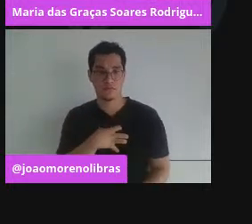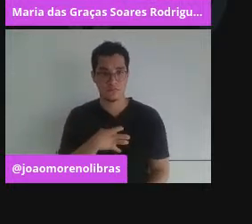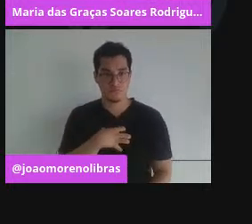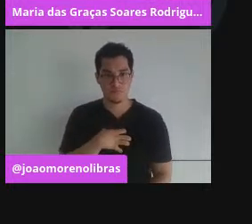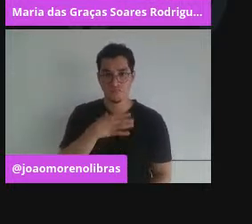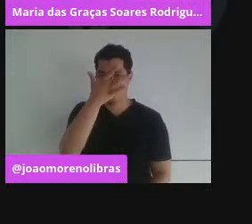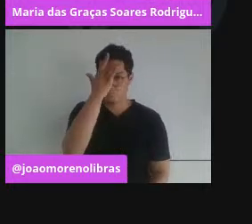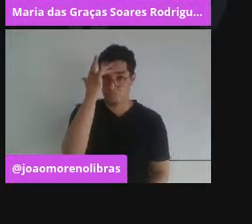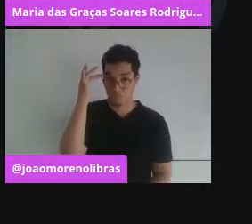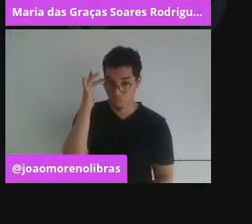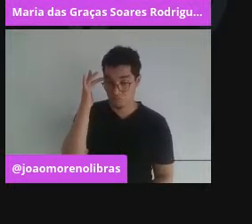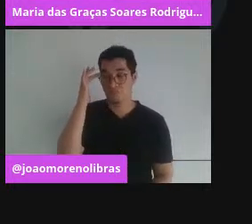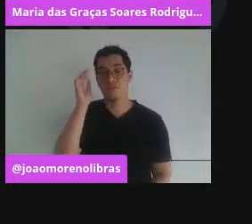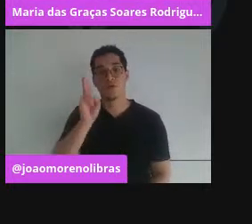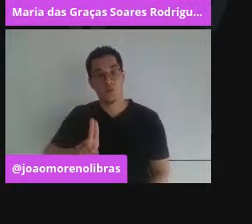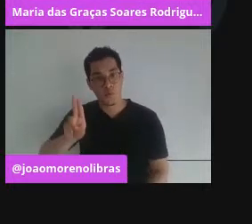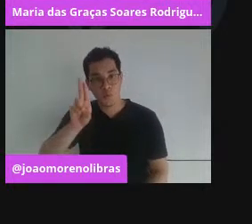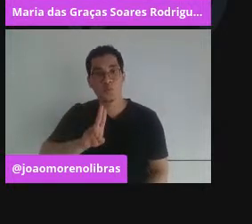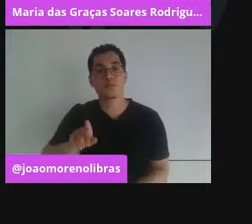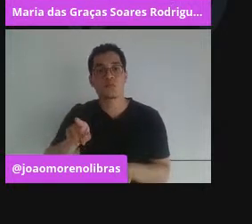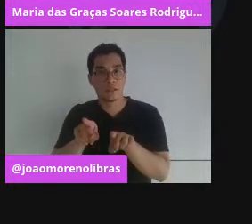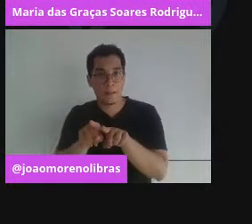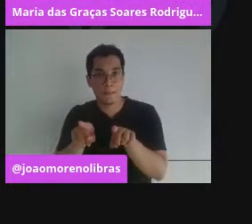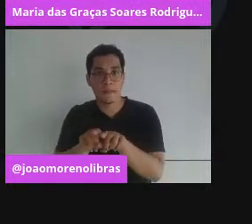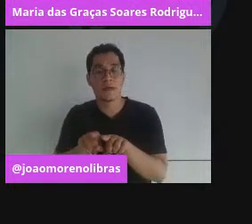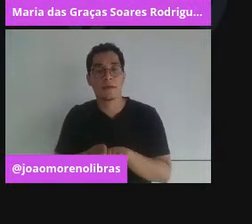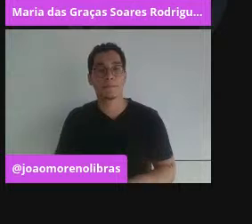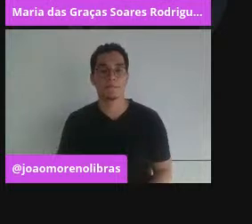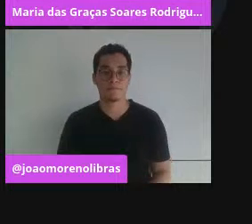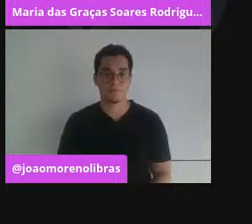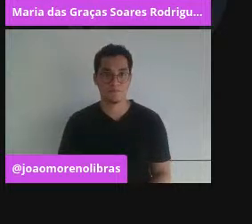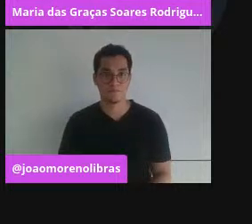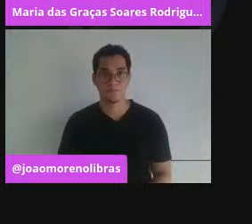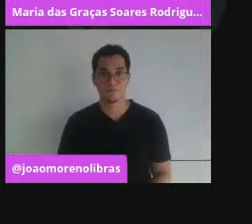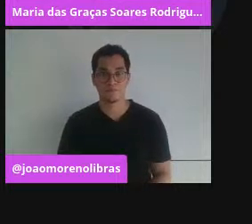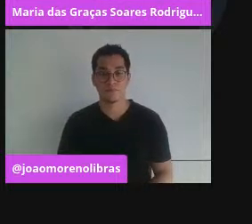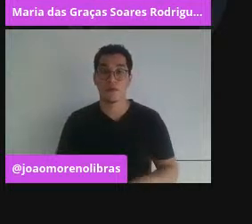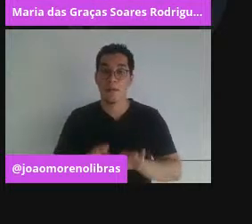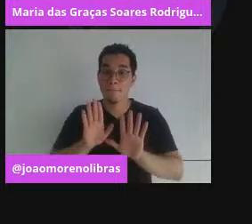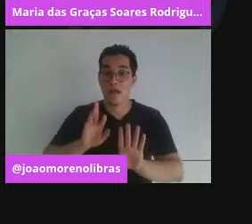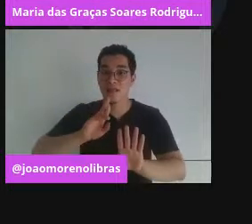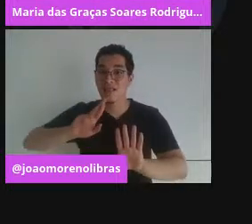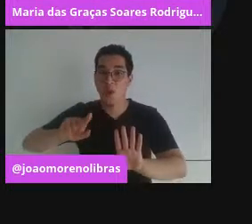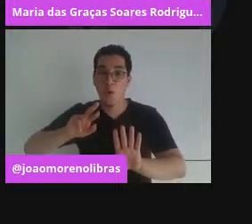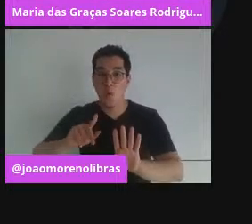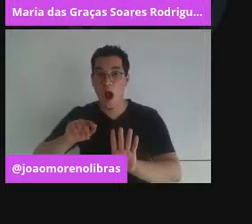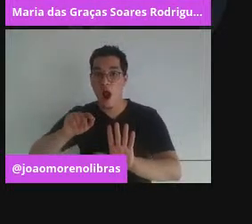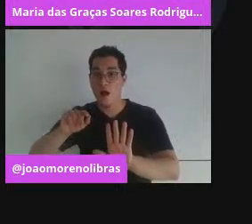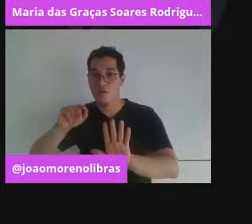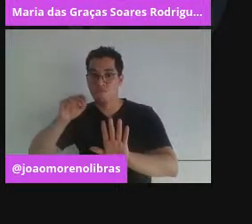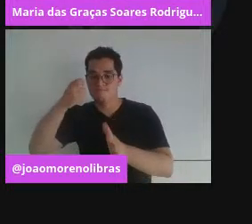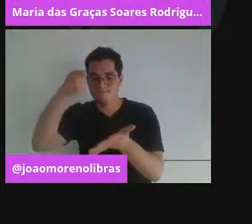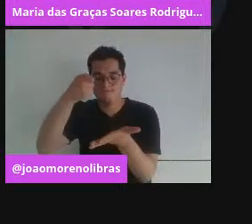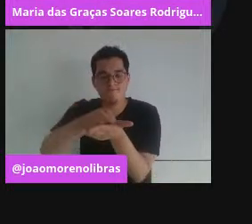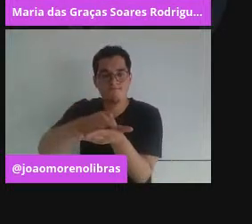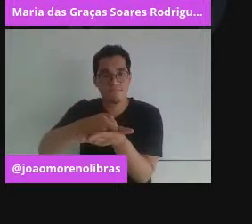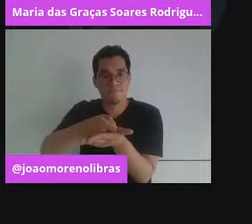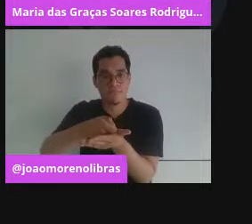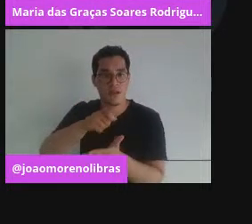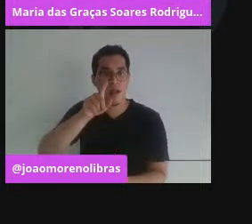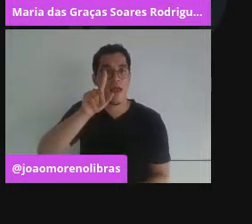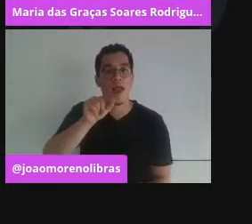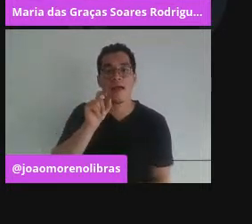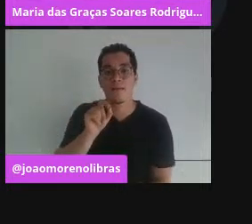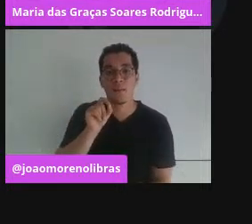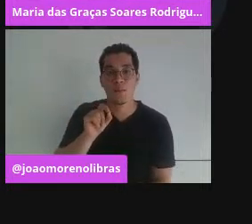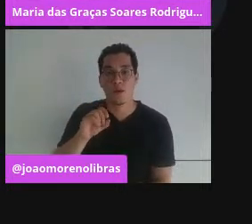semântica, consegue identificar que a partir de linha X aquilo é a conclusão. Mas não é demarcada, vamos dizer, é uma sessão